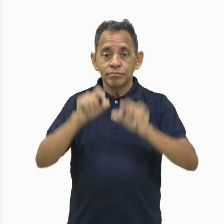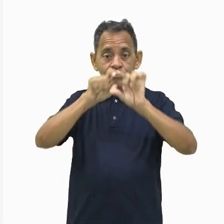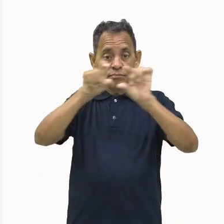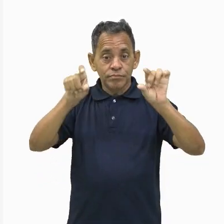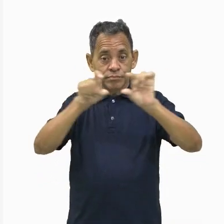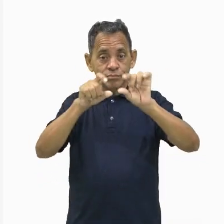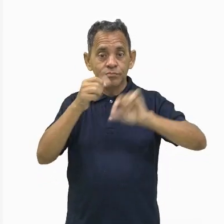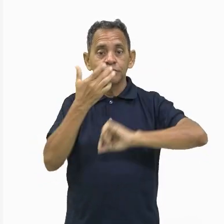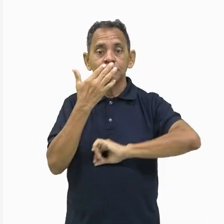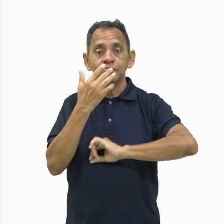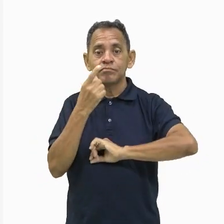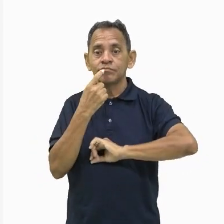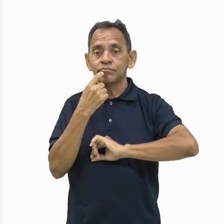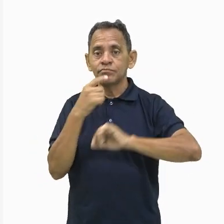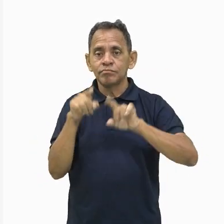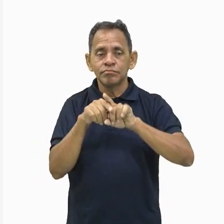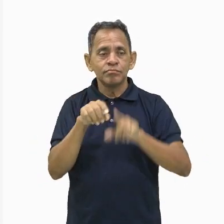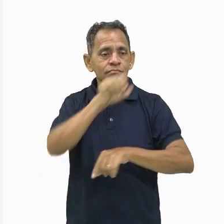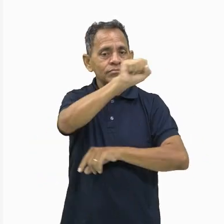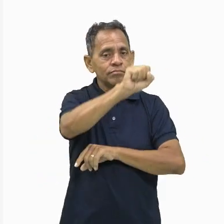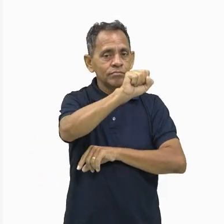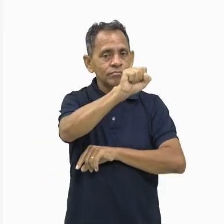8.000, vou digitar aqui o nosso 8.000.